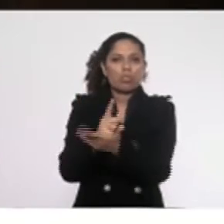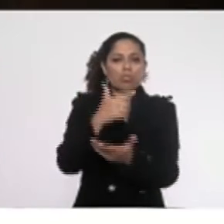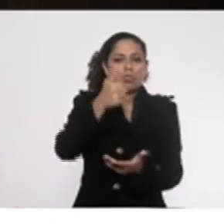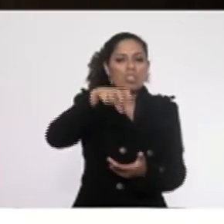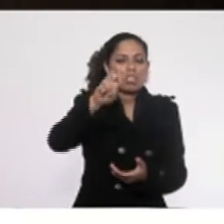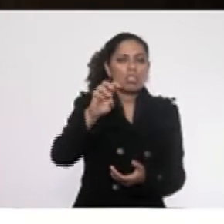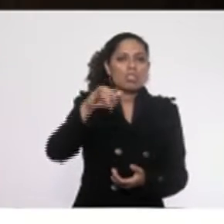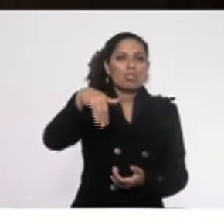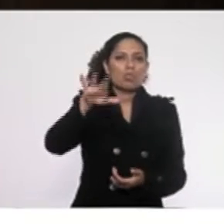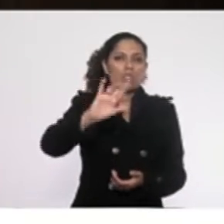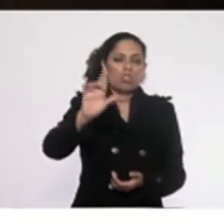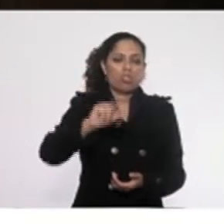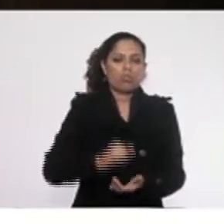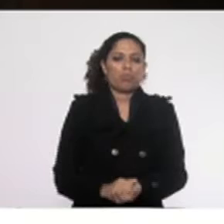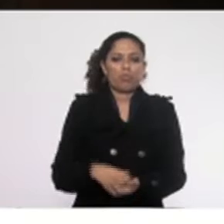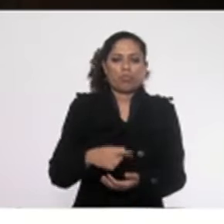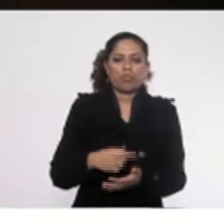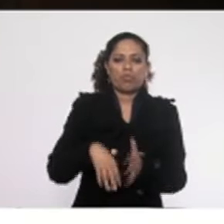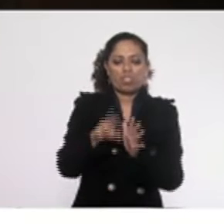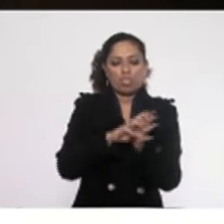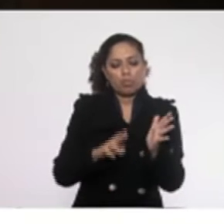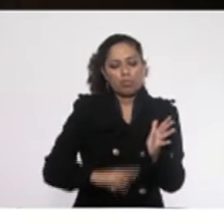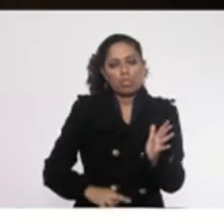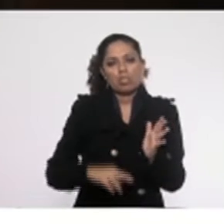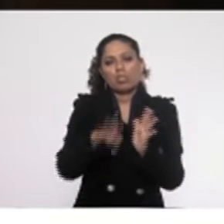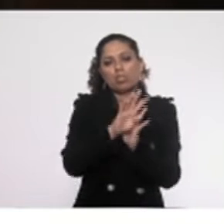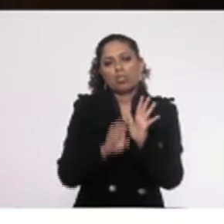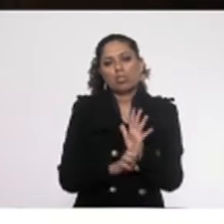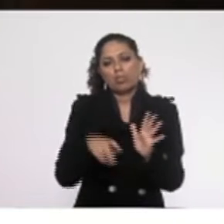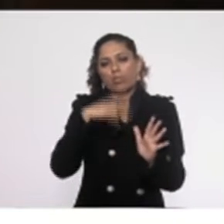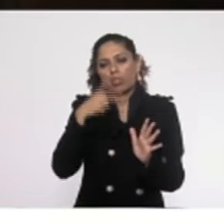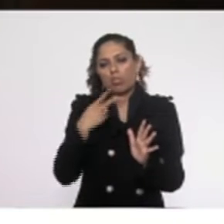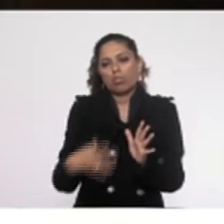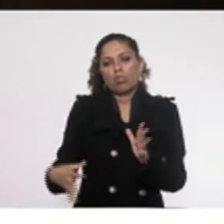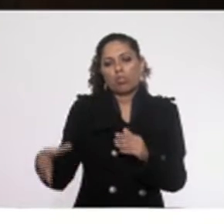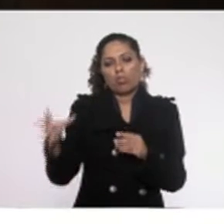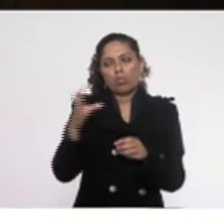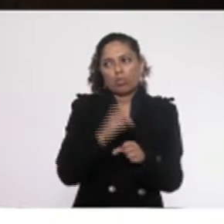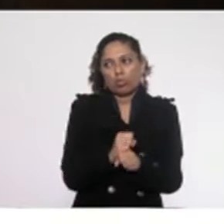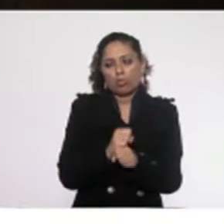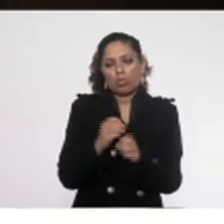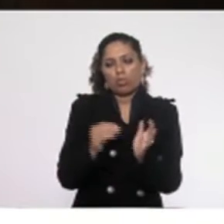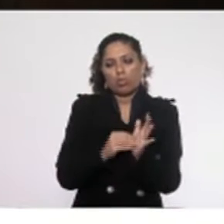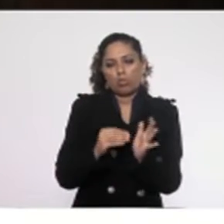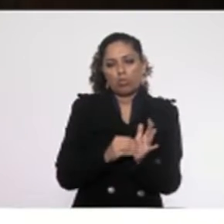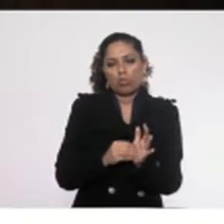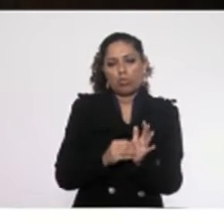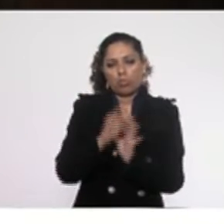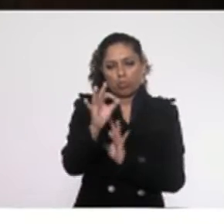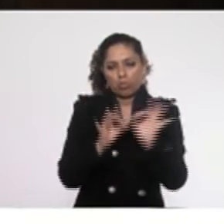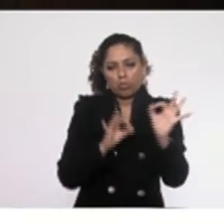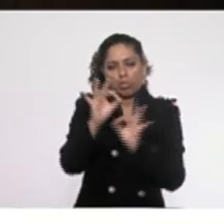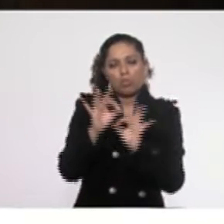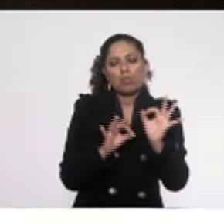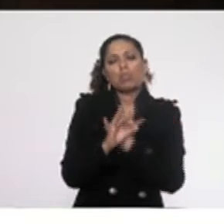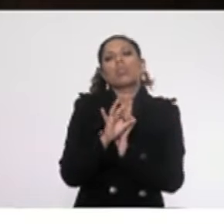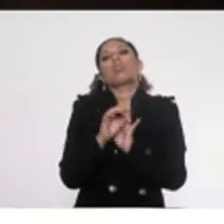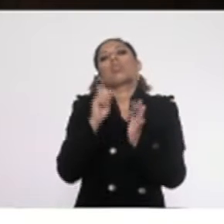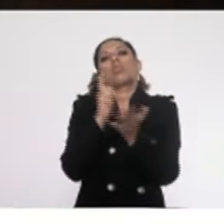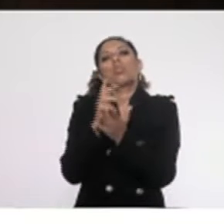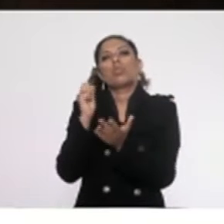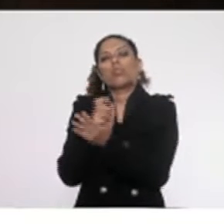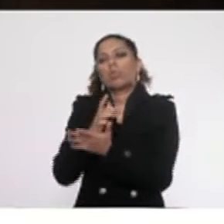emenda, que se encontram inscritos, adicionar os seguintes incisos onde couber: de programação e estabelecimento de execução de